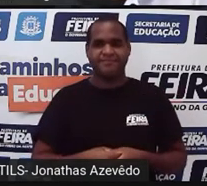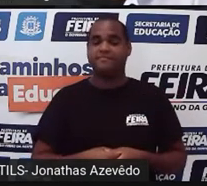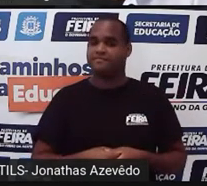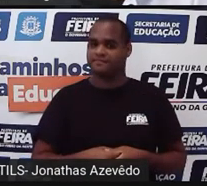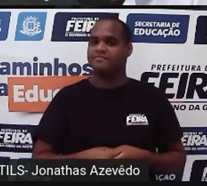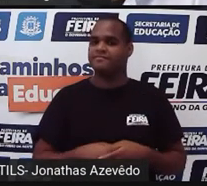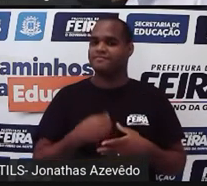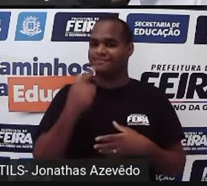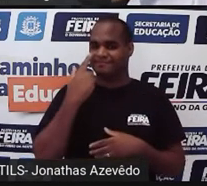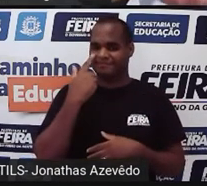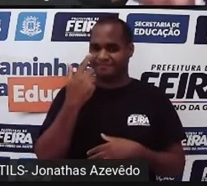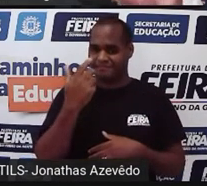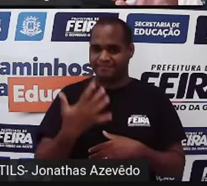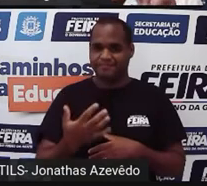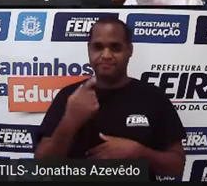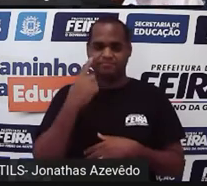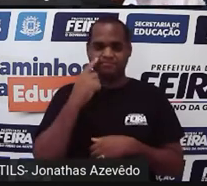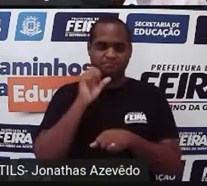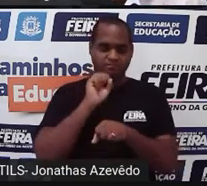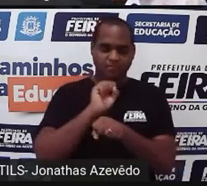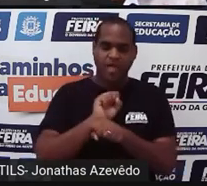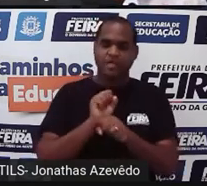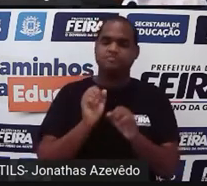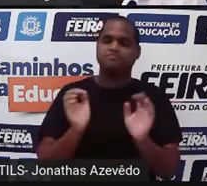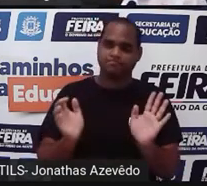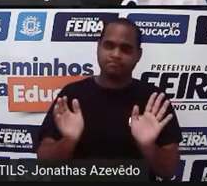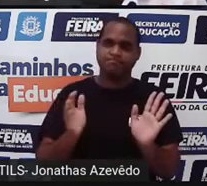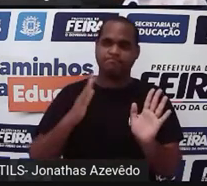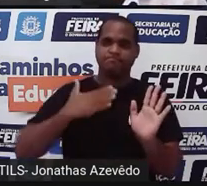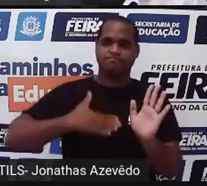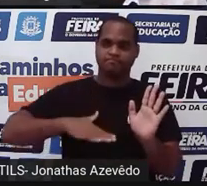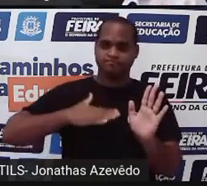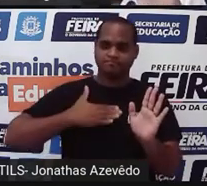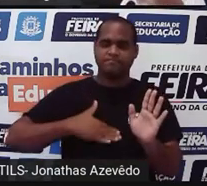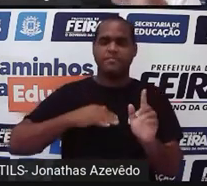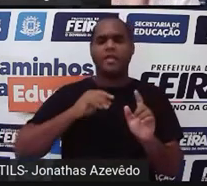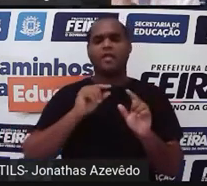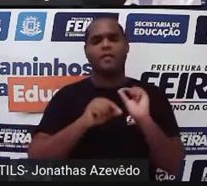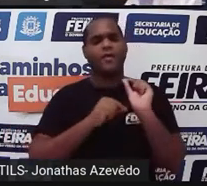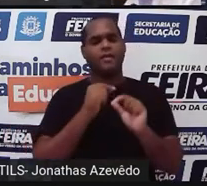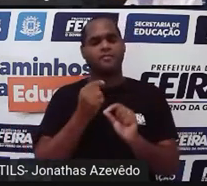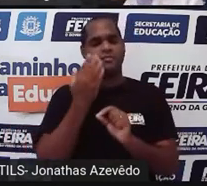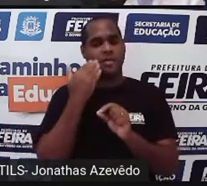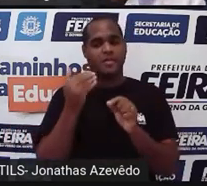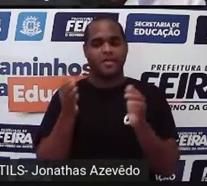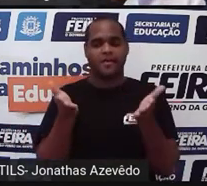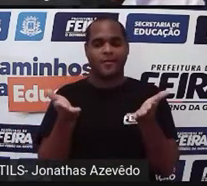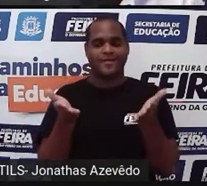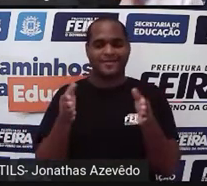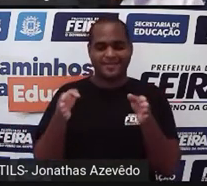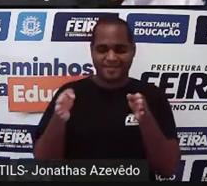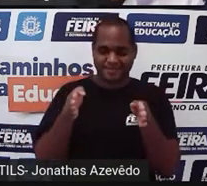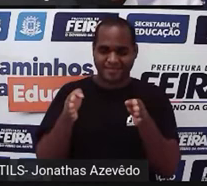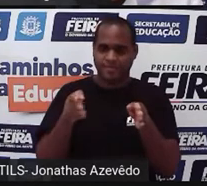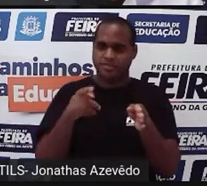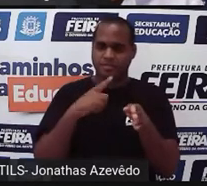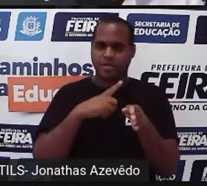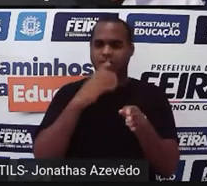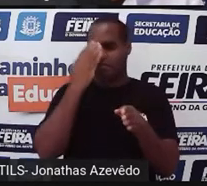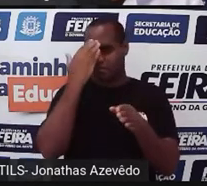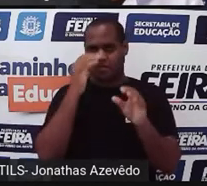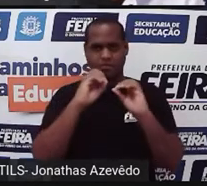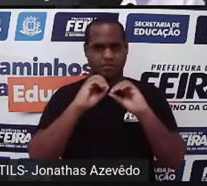aquele momentozinho que a gente faz aquela pausazinha na aula para saber se até esse momento aqui você